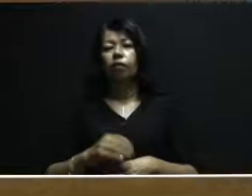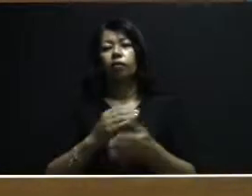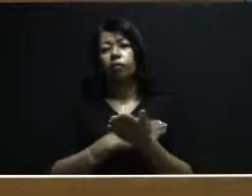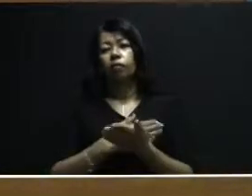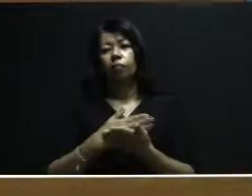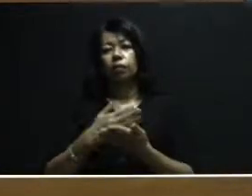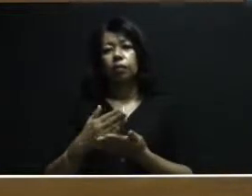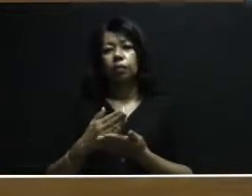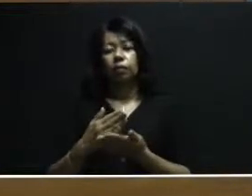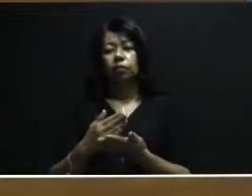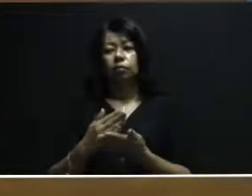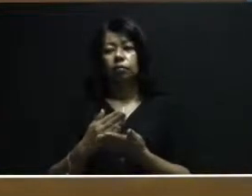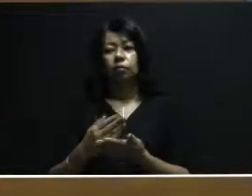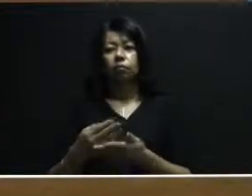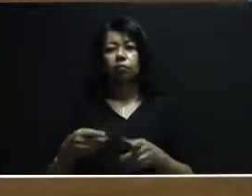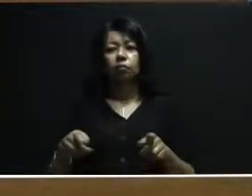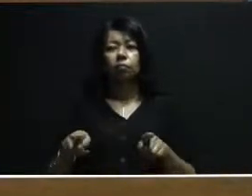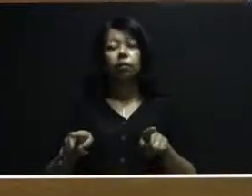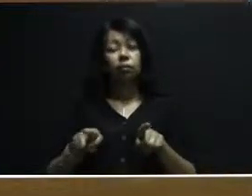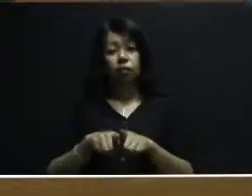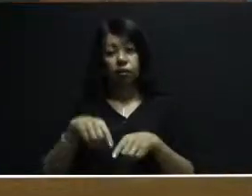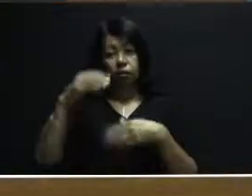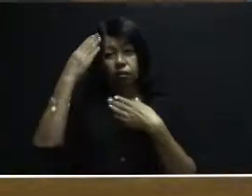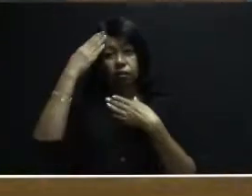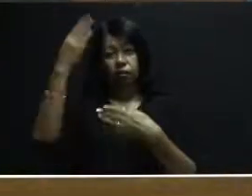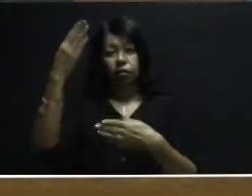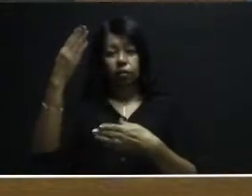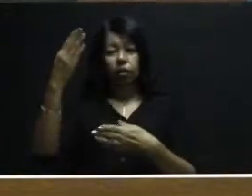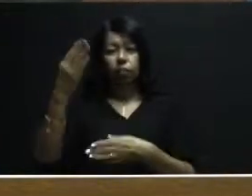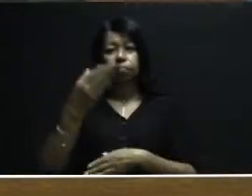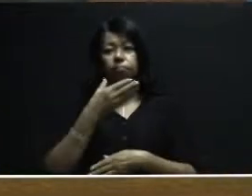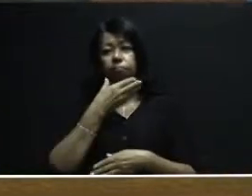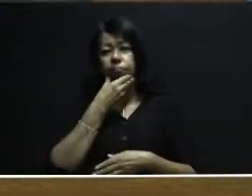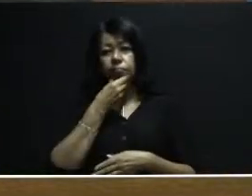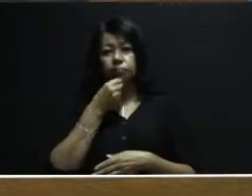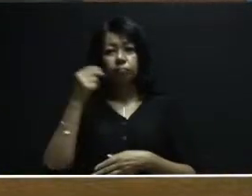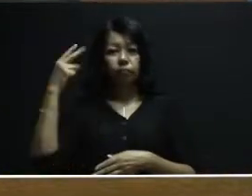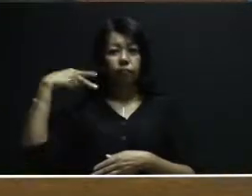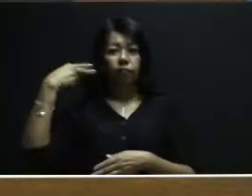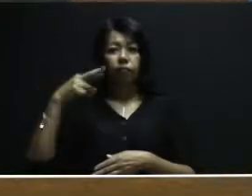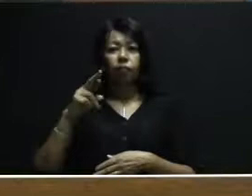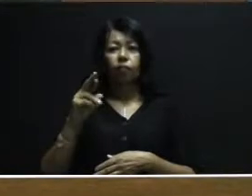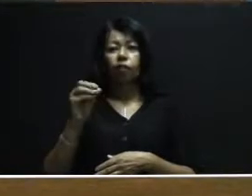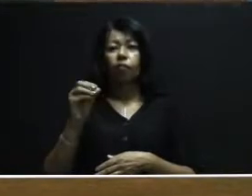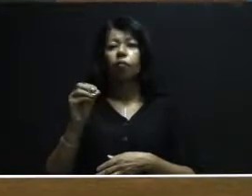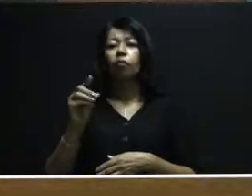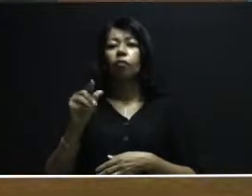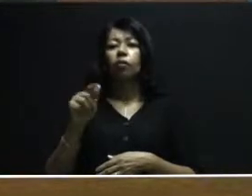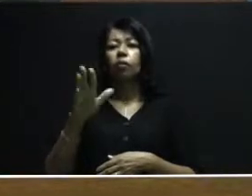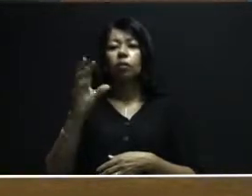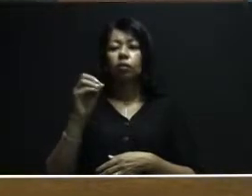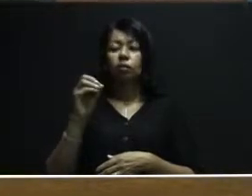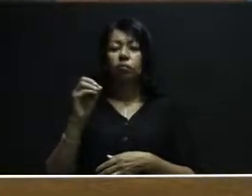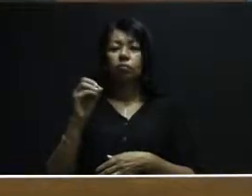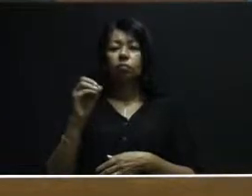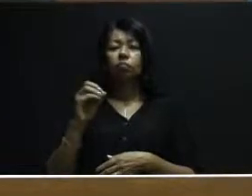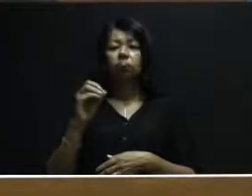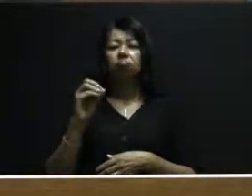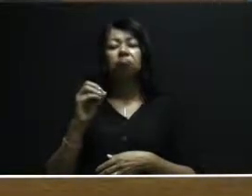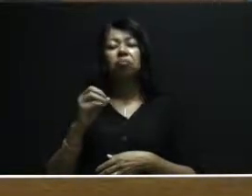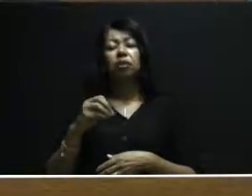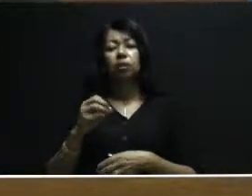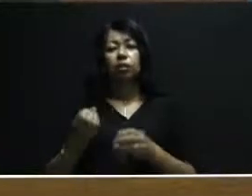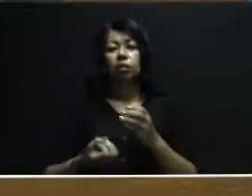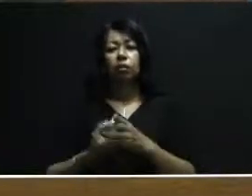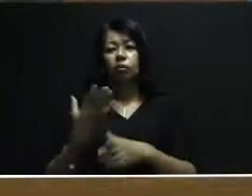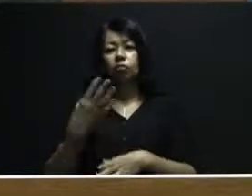Inicialmente, eu não poderia deixar de agradecer ao ilustríssimo senhor vereador Rodrigo Alemão, que abriu as portas dessa casa e foi o autor